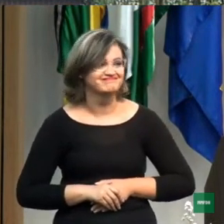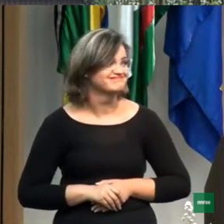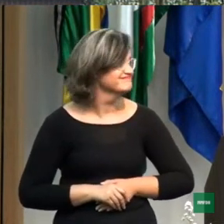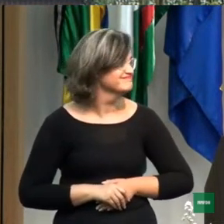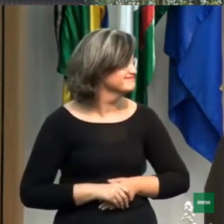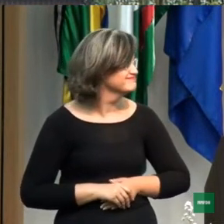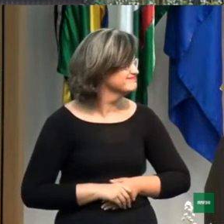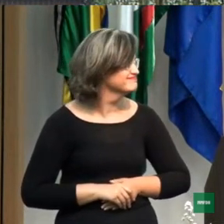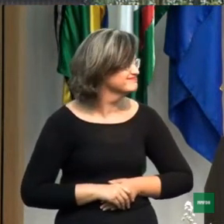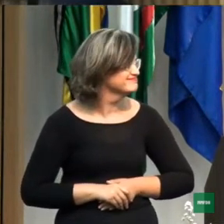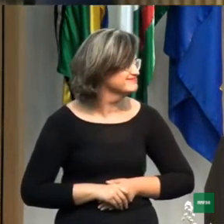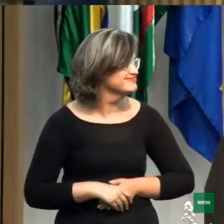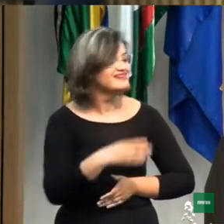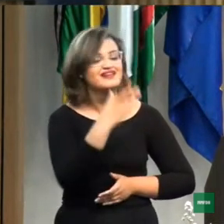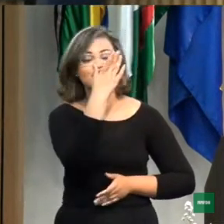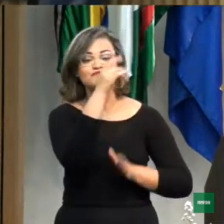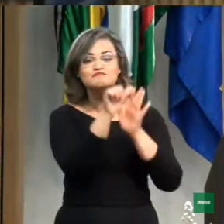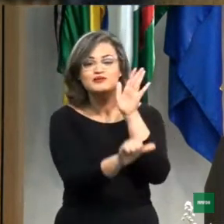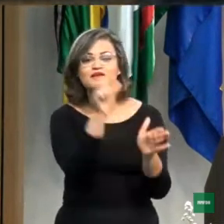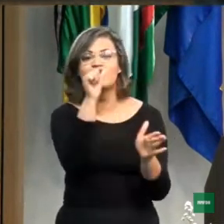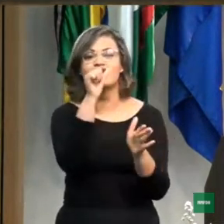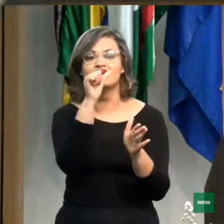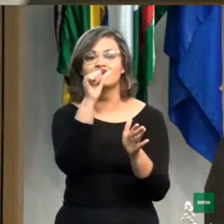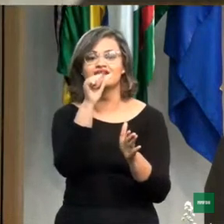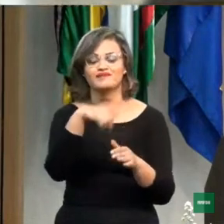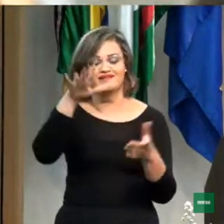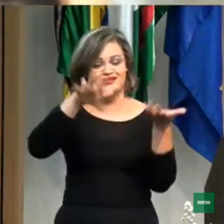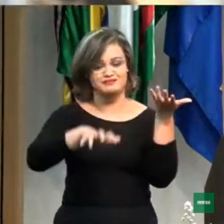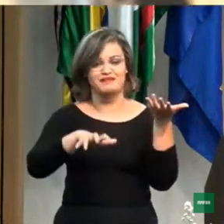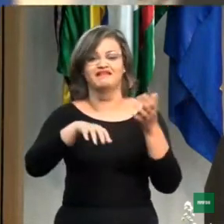O primeiro lugar da Esplanada.